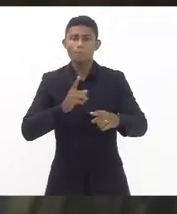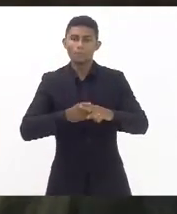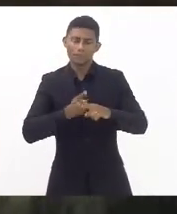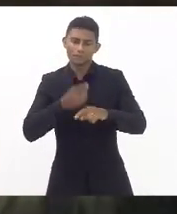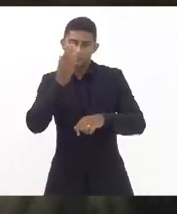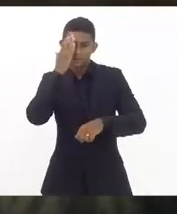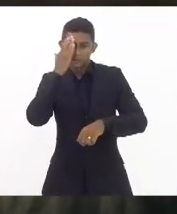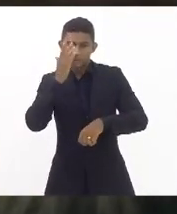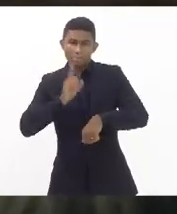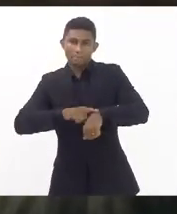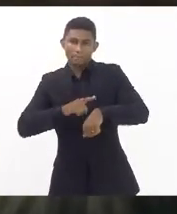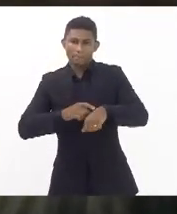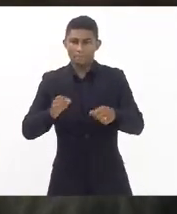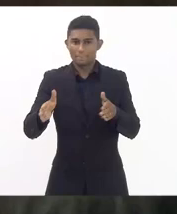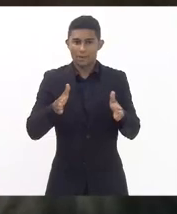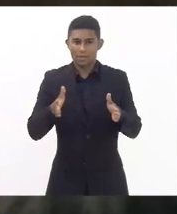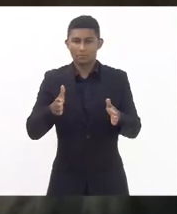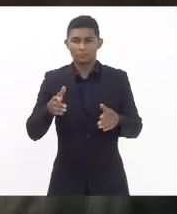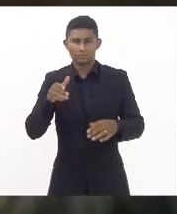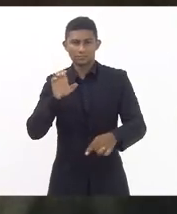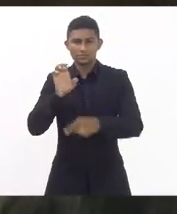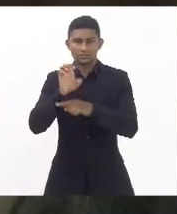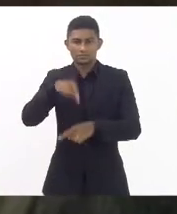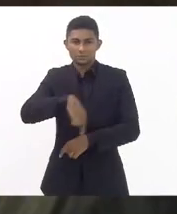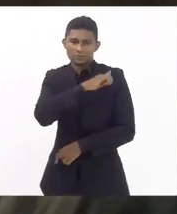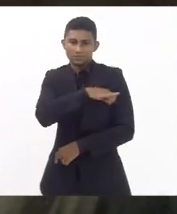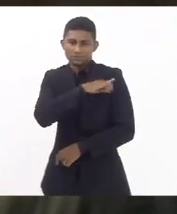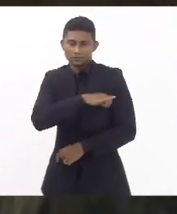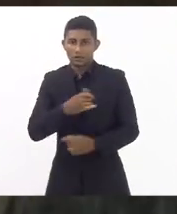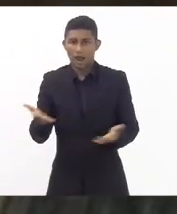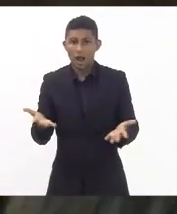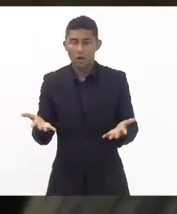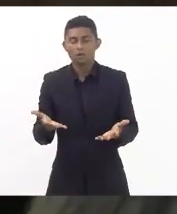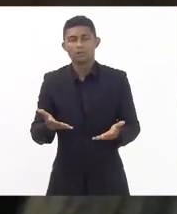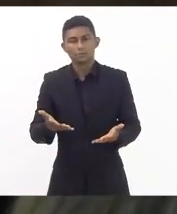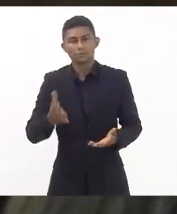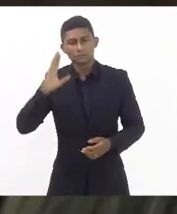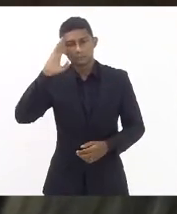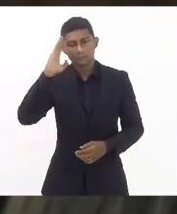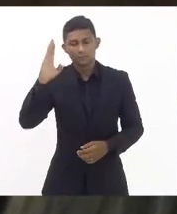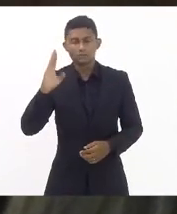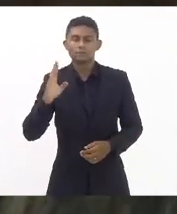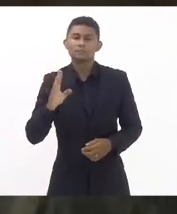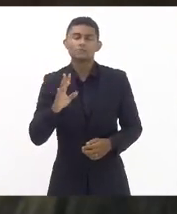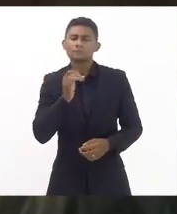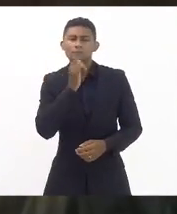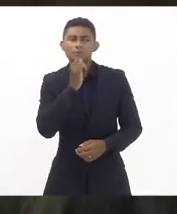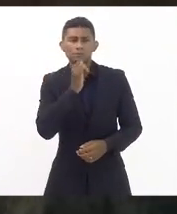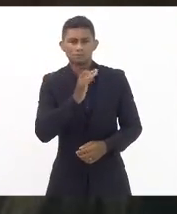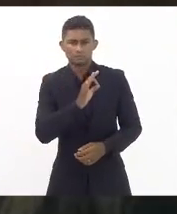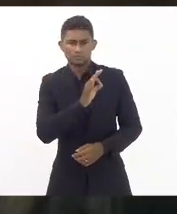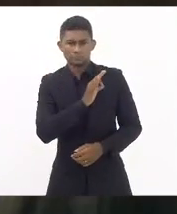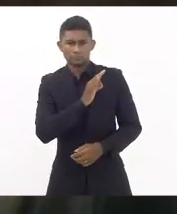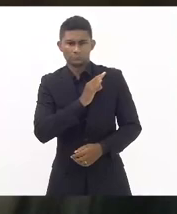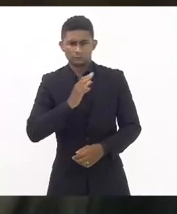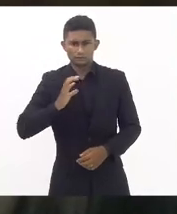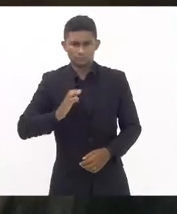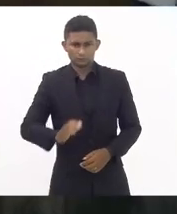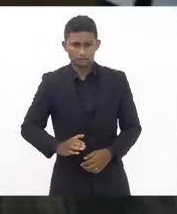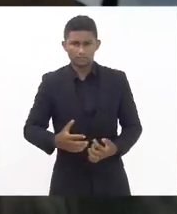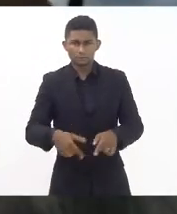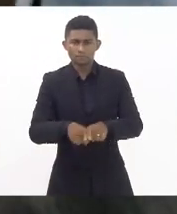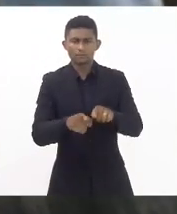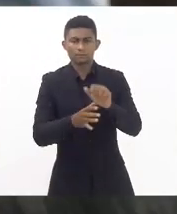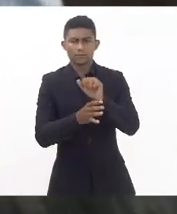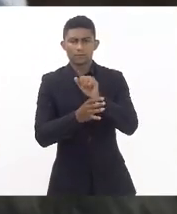eu rechaço a palavra de que a polícia e a segurança pública não